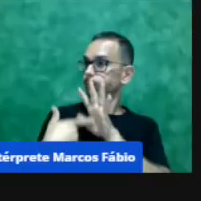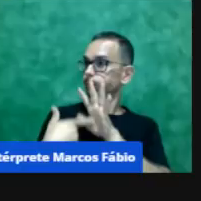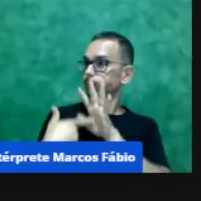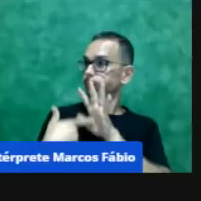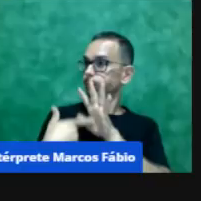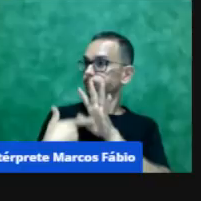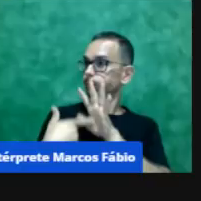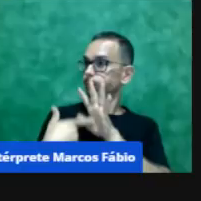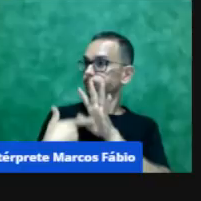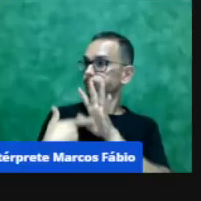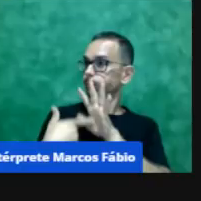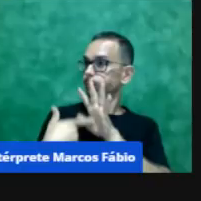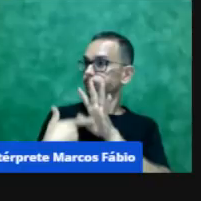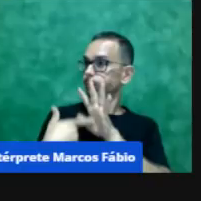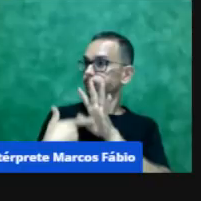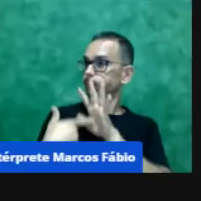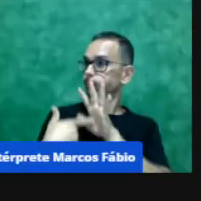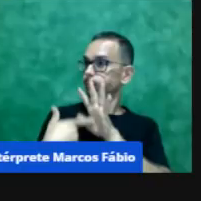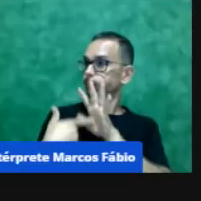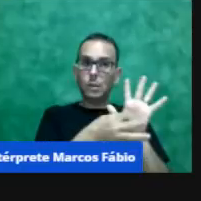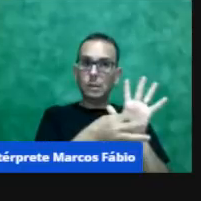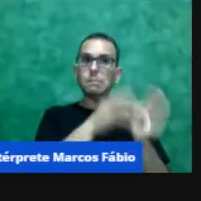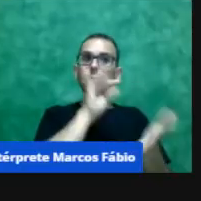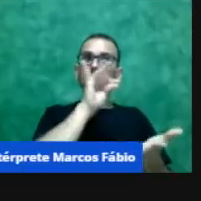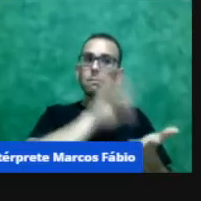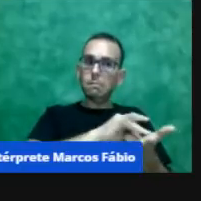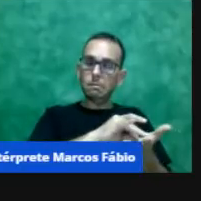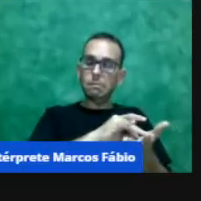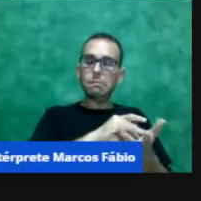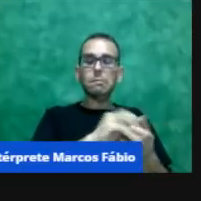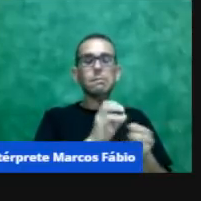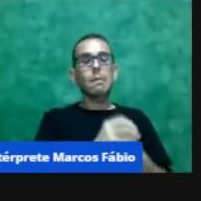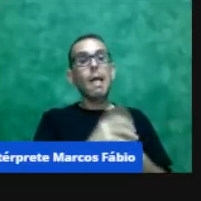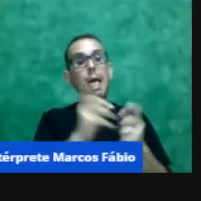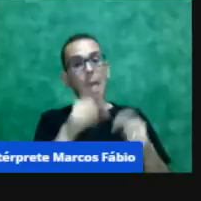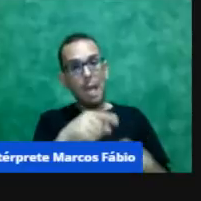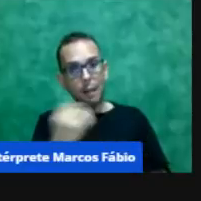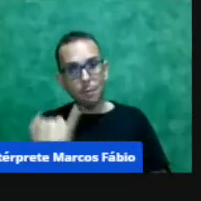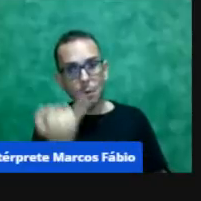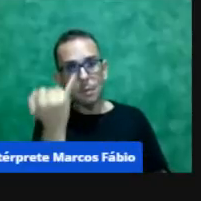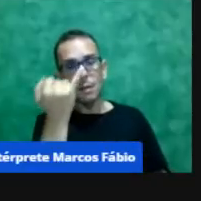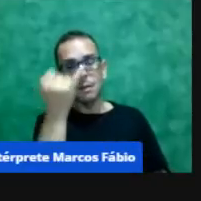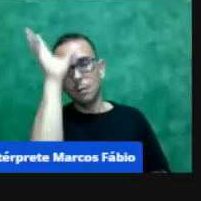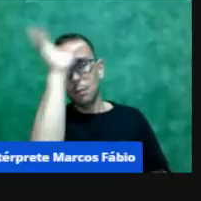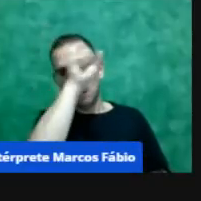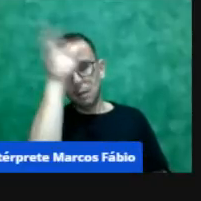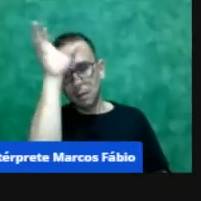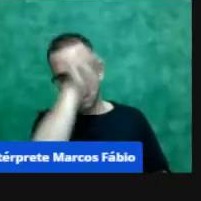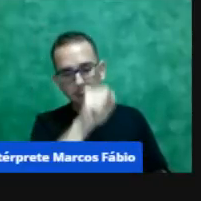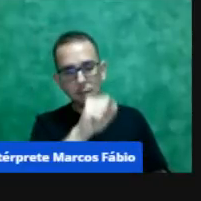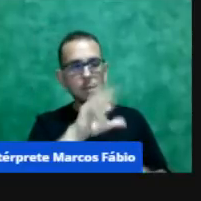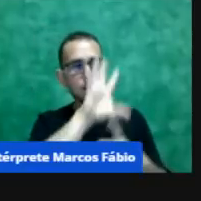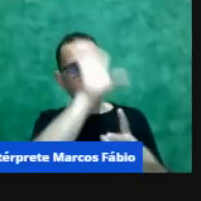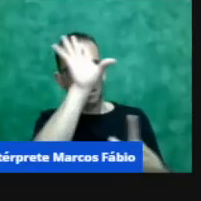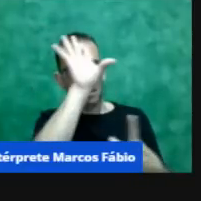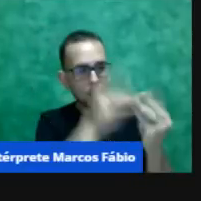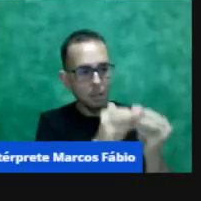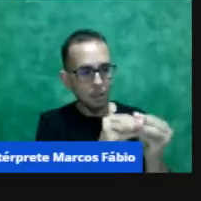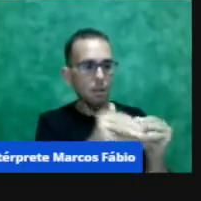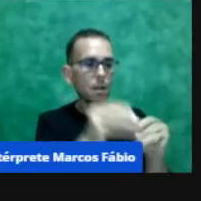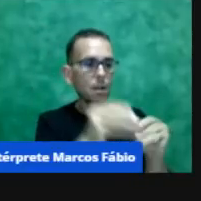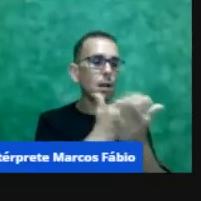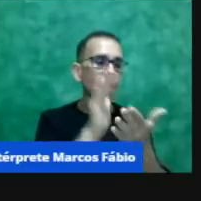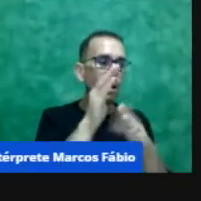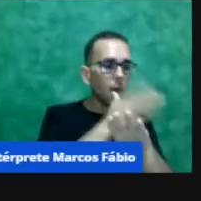real, propõe que o aluno desenvolva projetos para solucionar algum problema. A prática